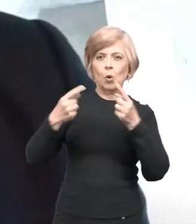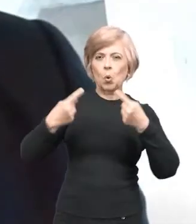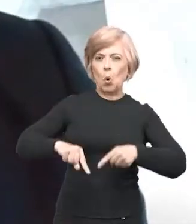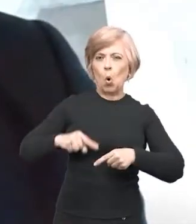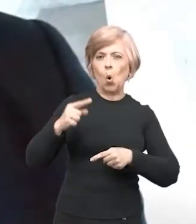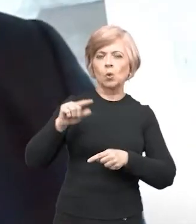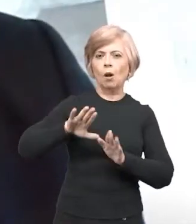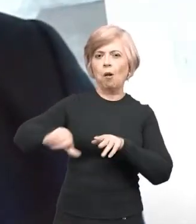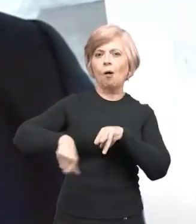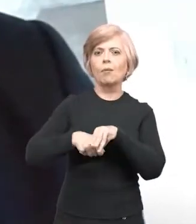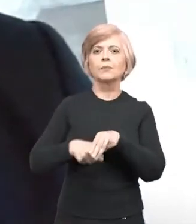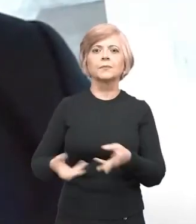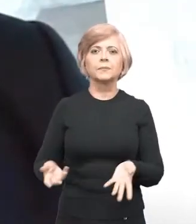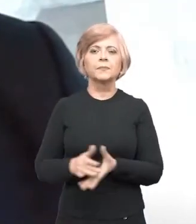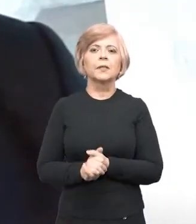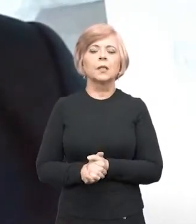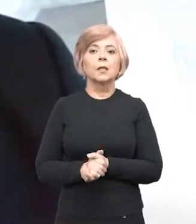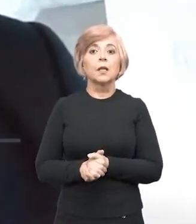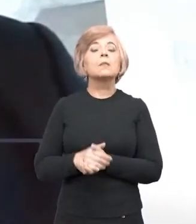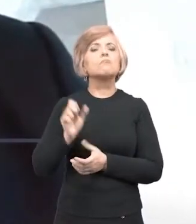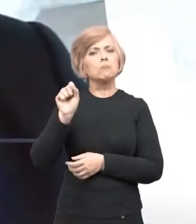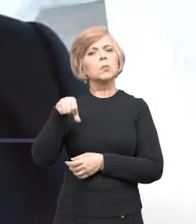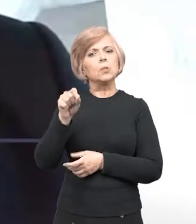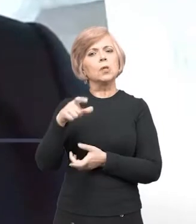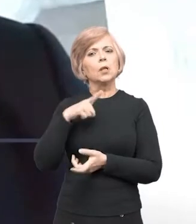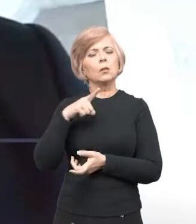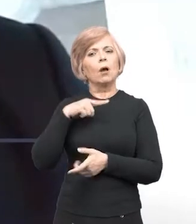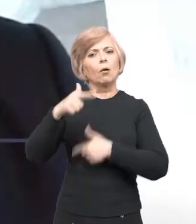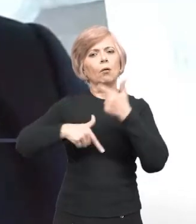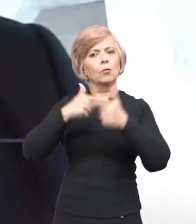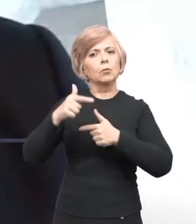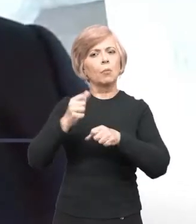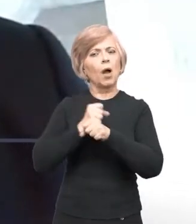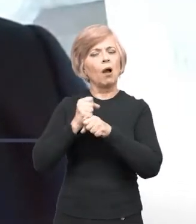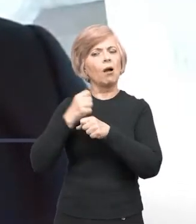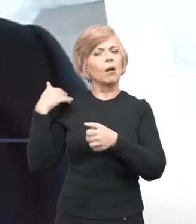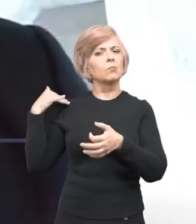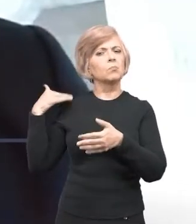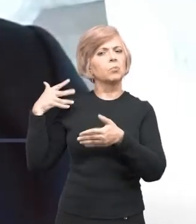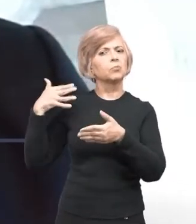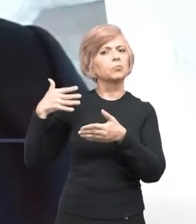Sim, pela sua atuação nos últimos anos, acredito que o Galcrim